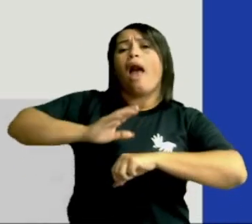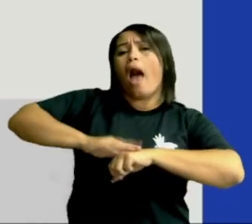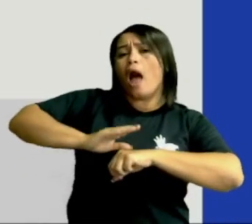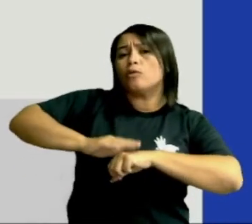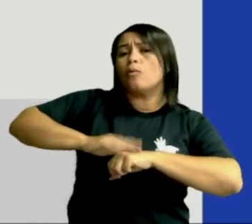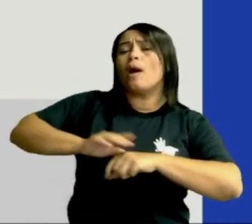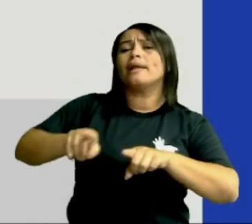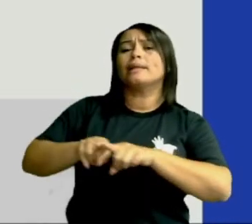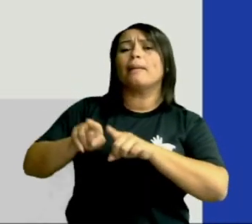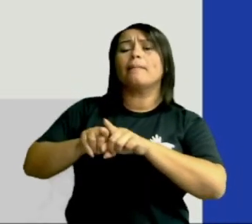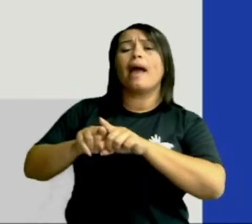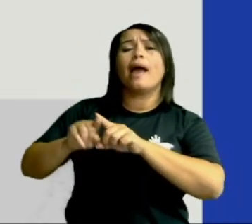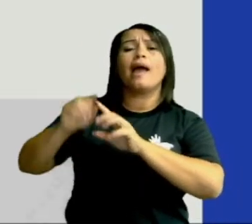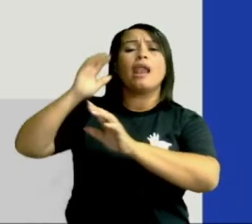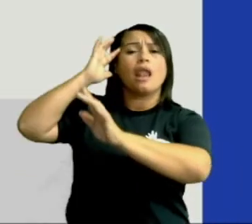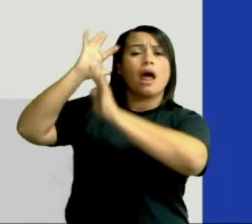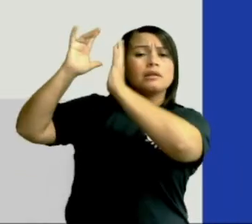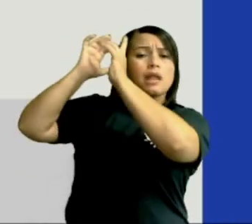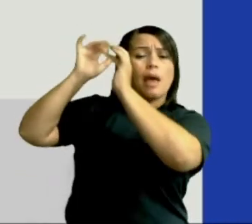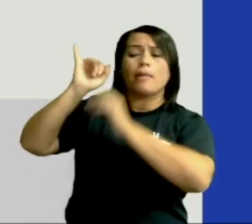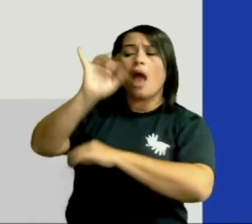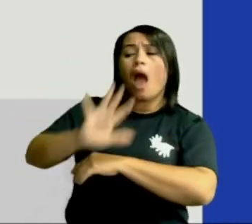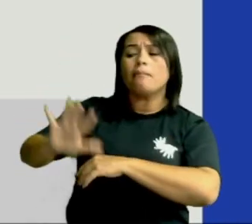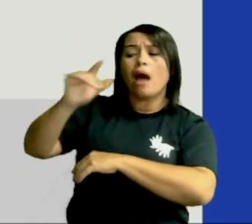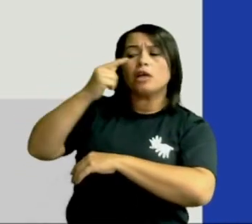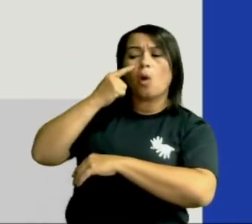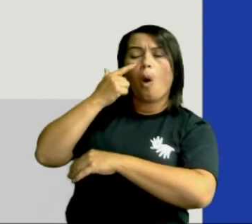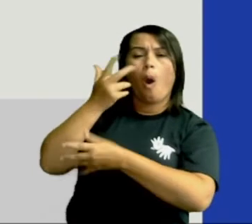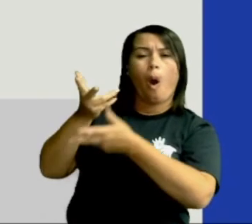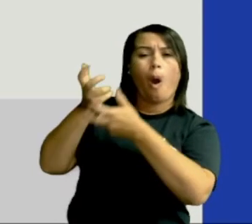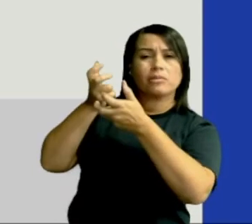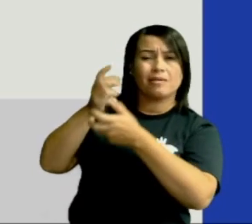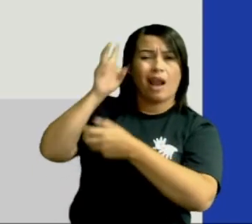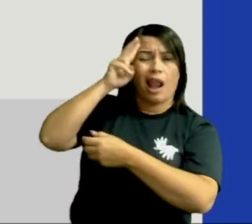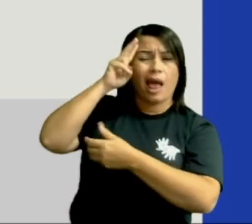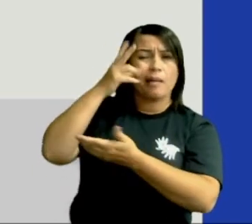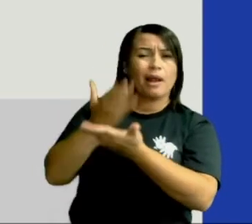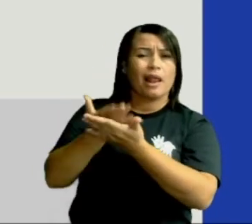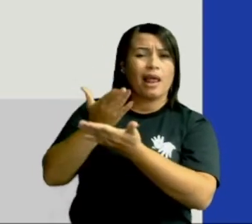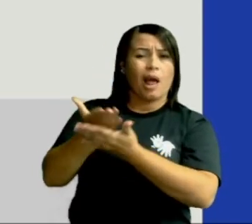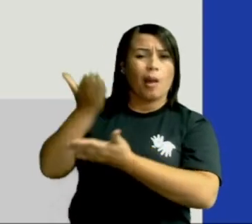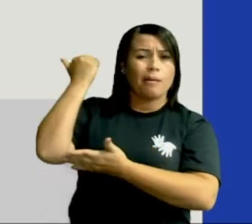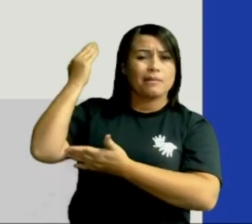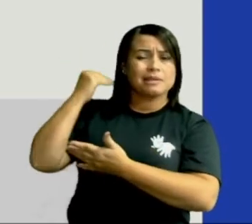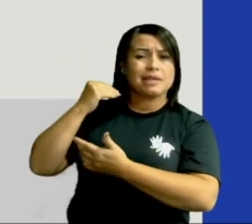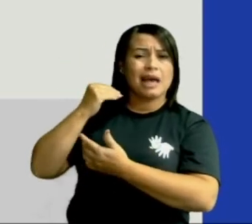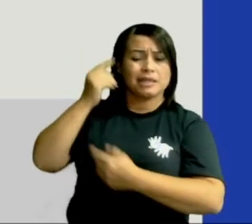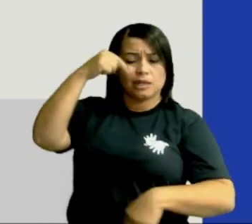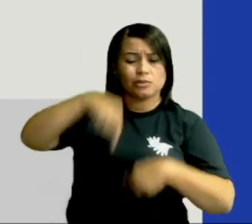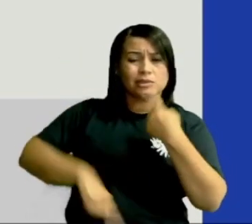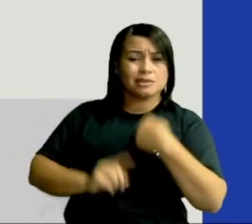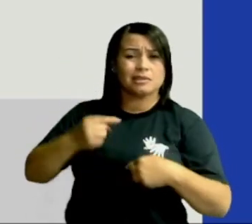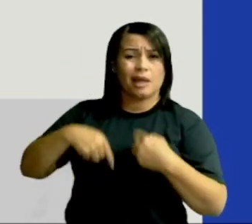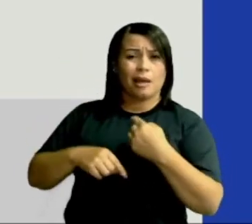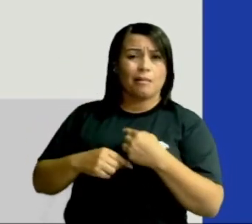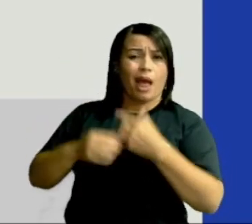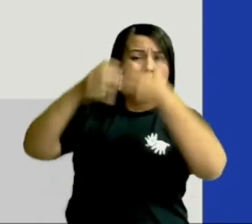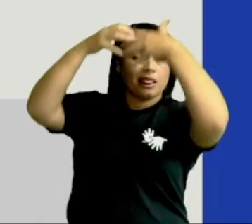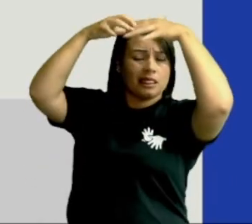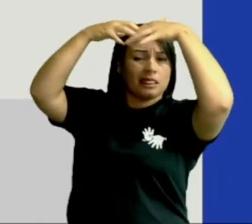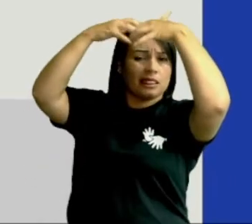nas sinapses. Olha só nessa imagem. As sinapses, você lembra na aula de sistema nervoso? São essas regiões que